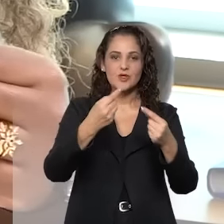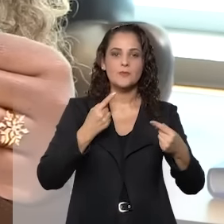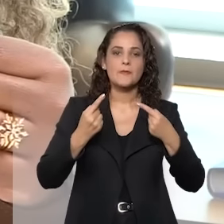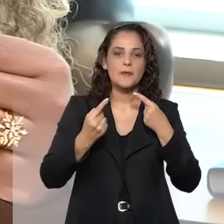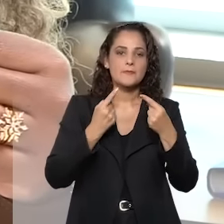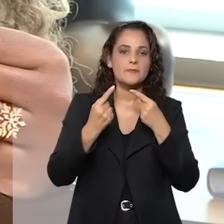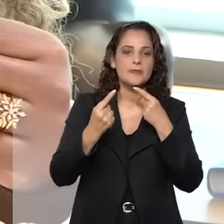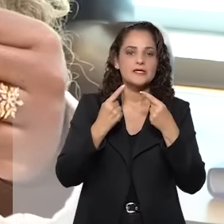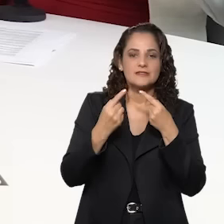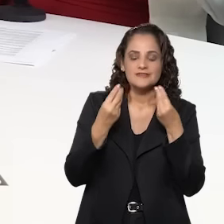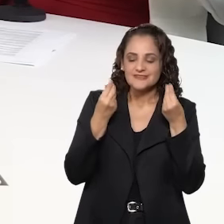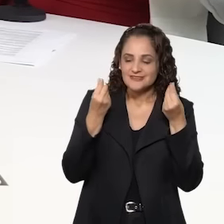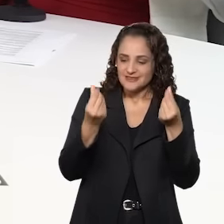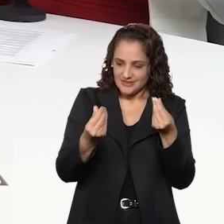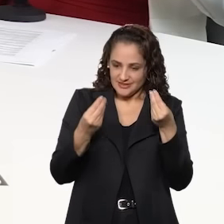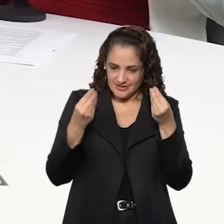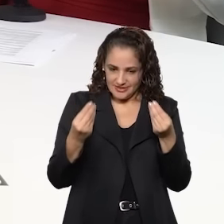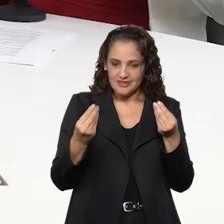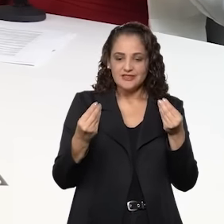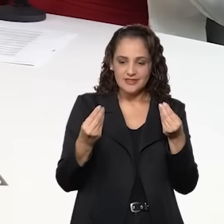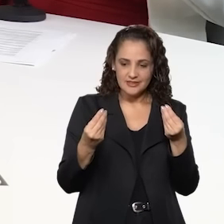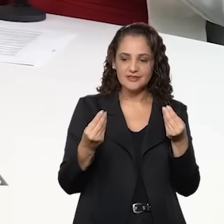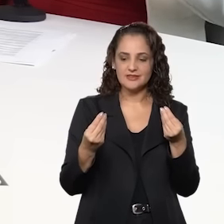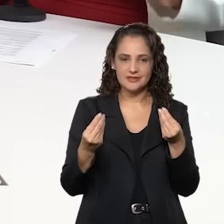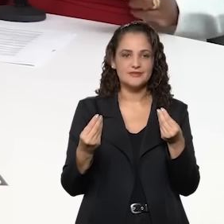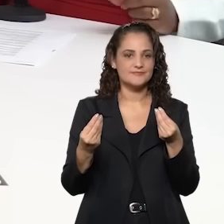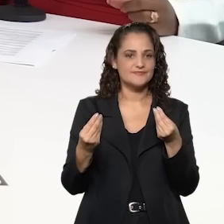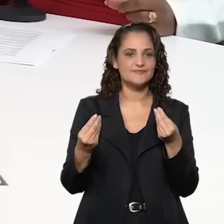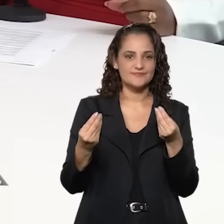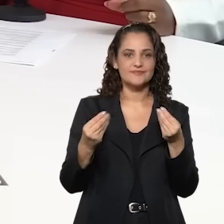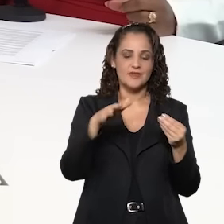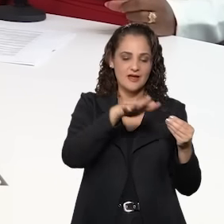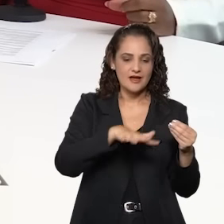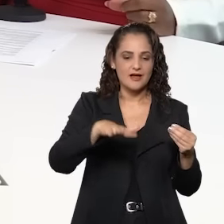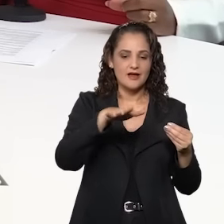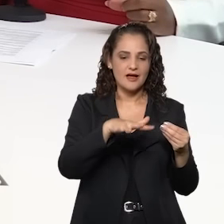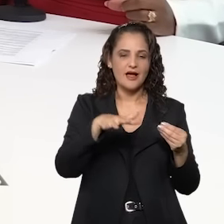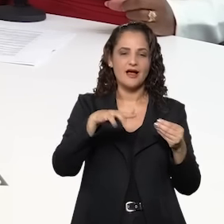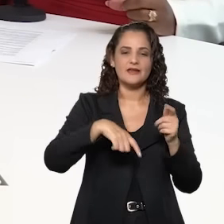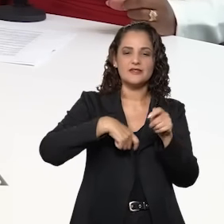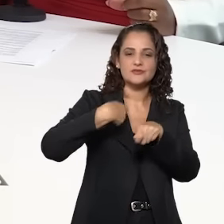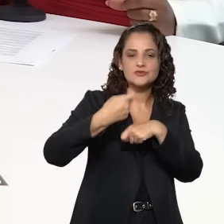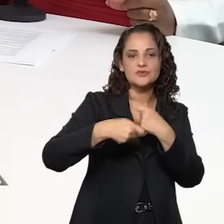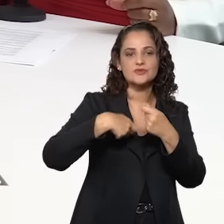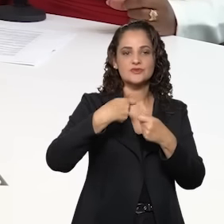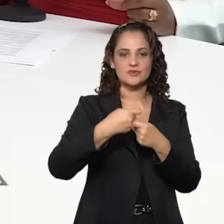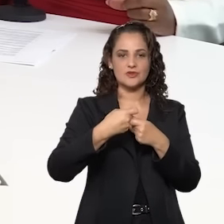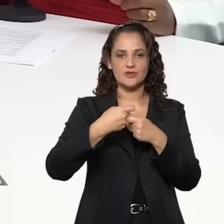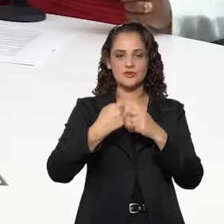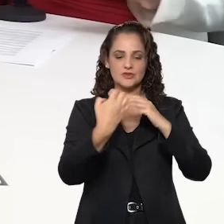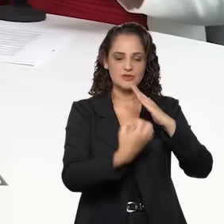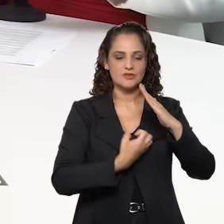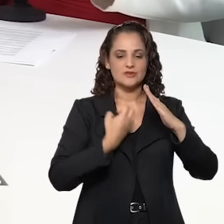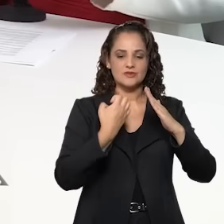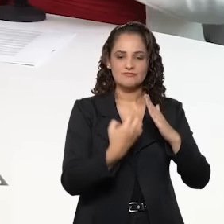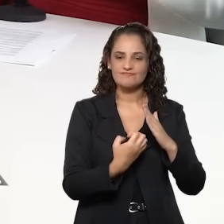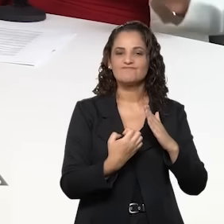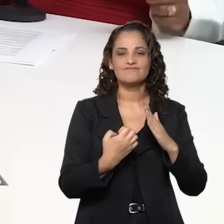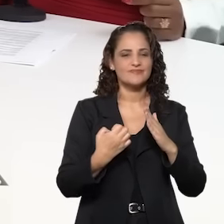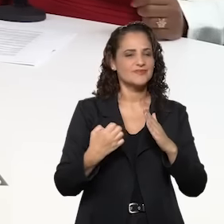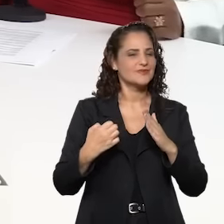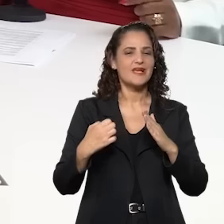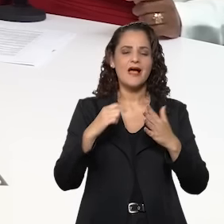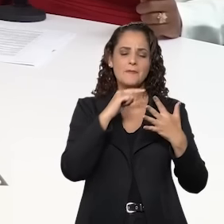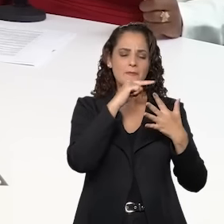um diálogo que atravessa todas as áreas de de um negócio todas as áreas de uma organização e todas as